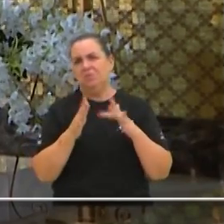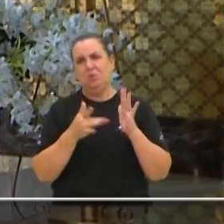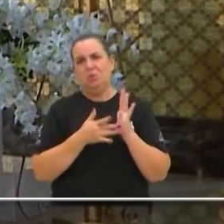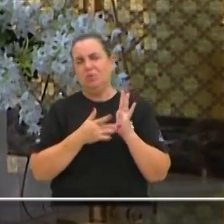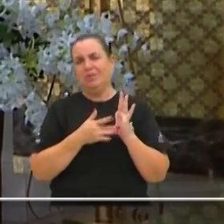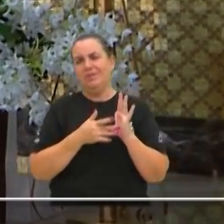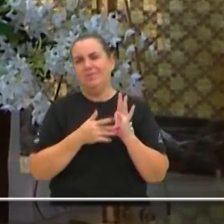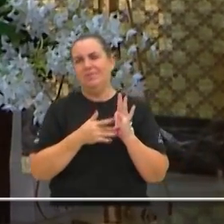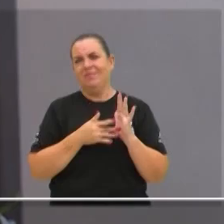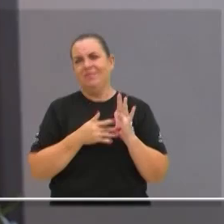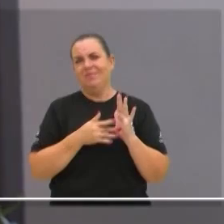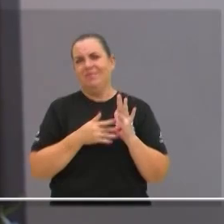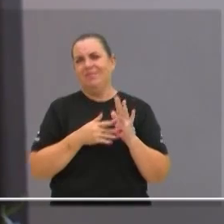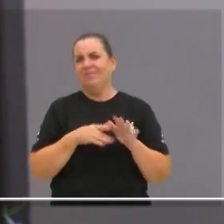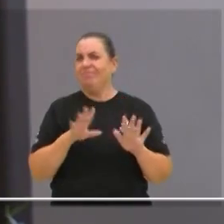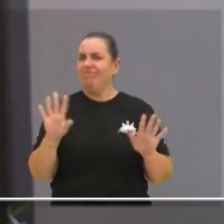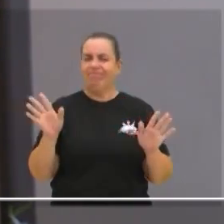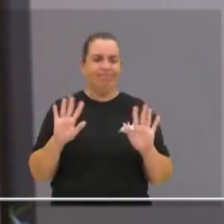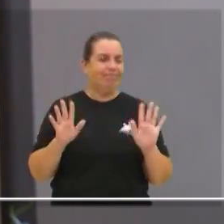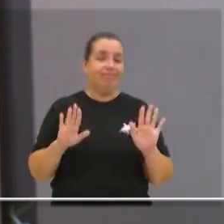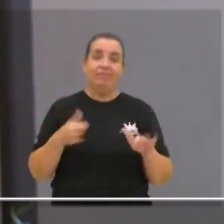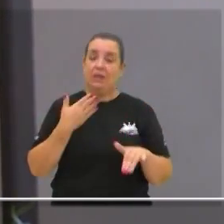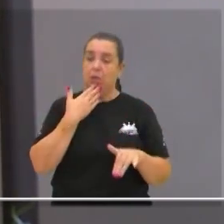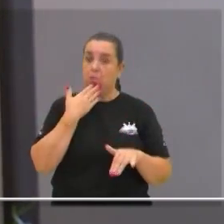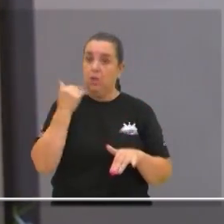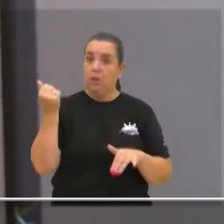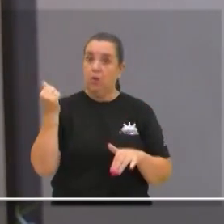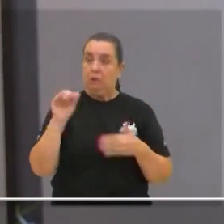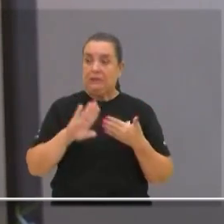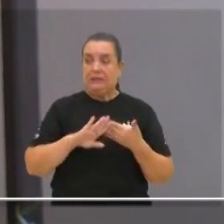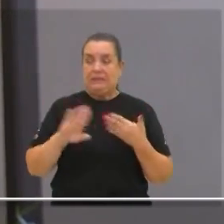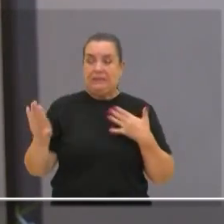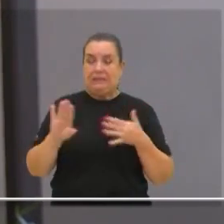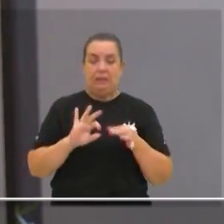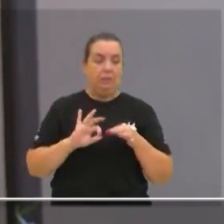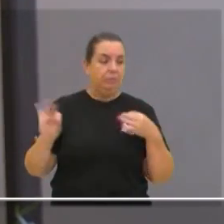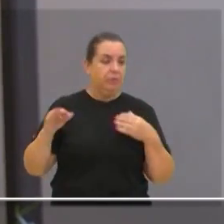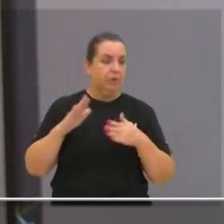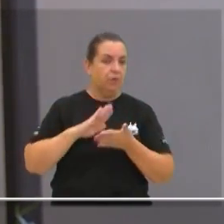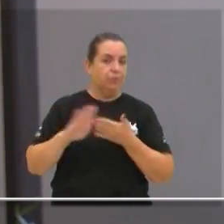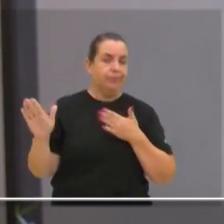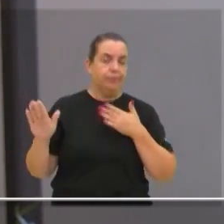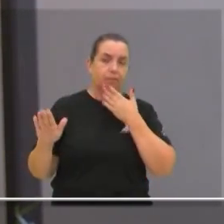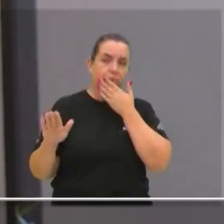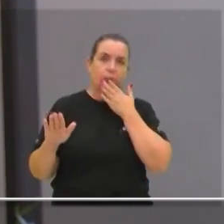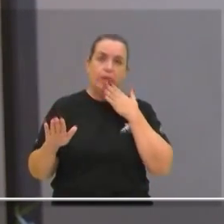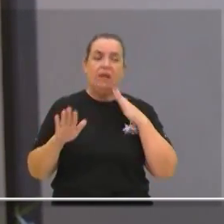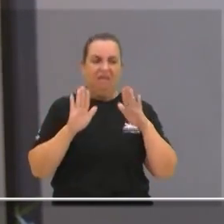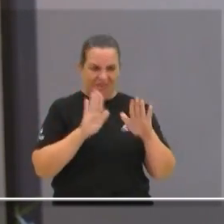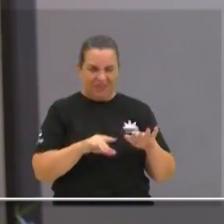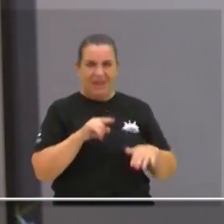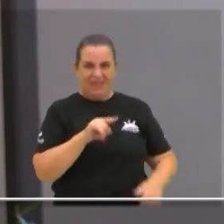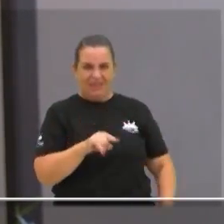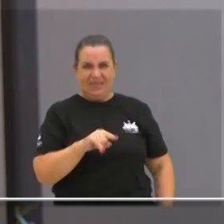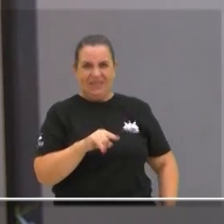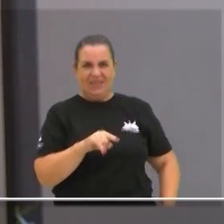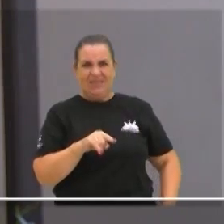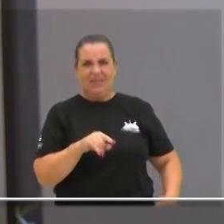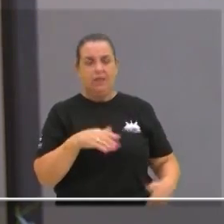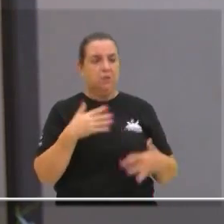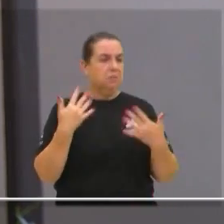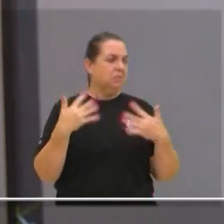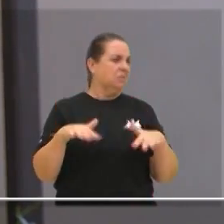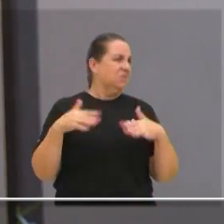que a luz de Deus não brilha. Você tem duas opções: permanecer nesse